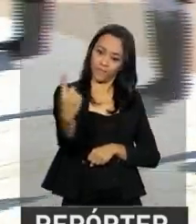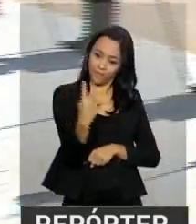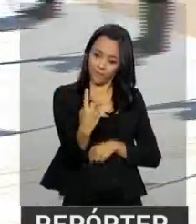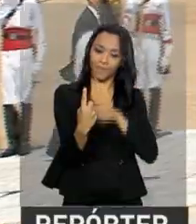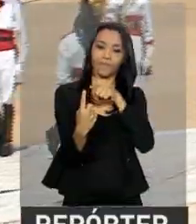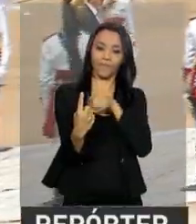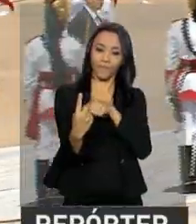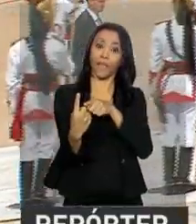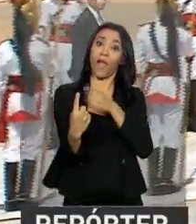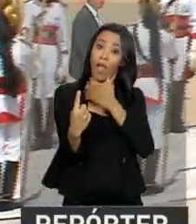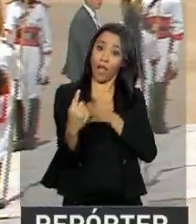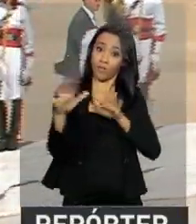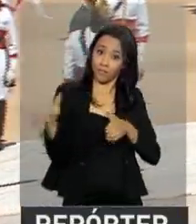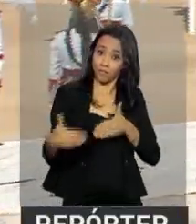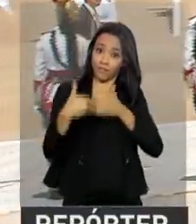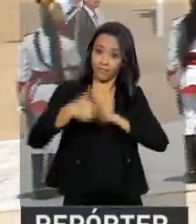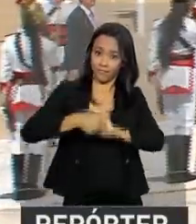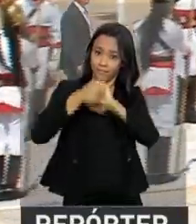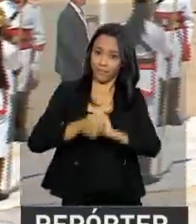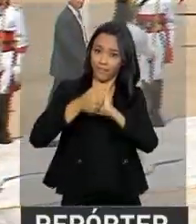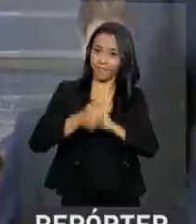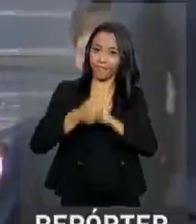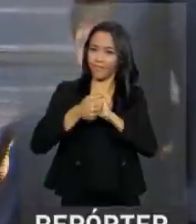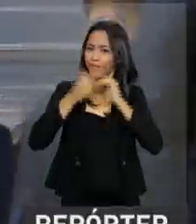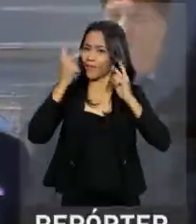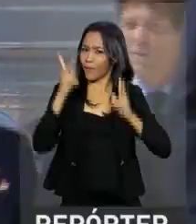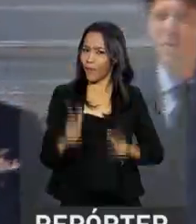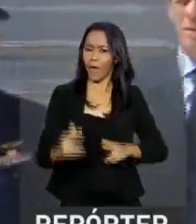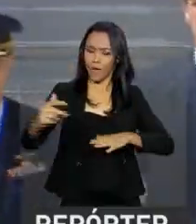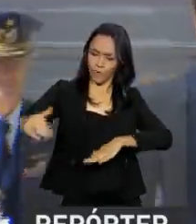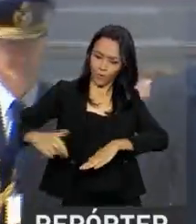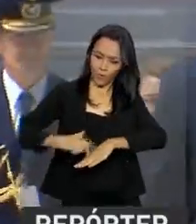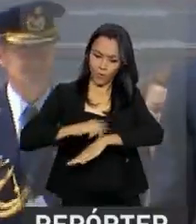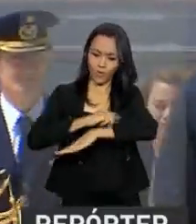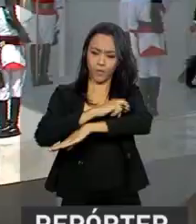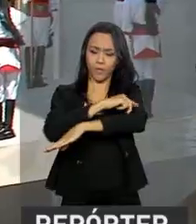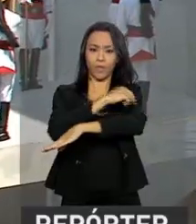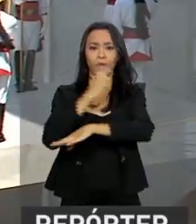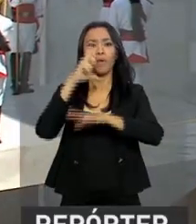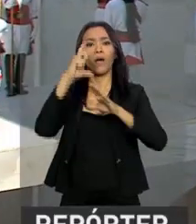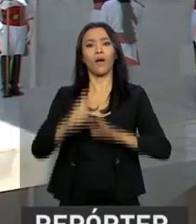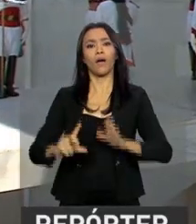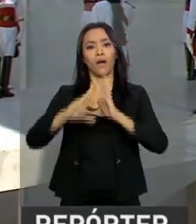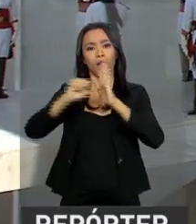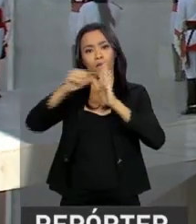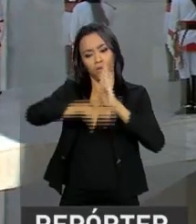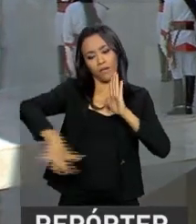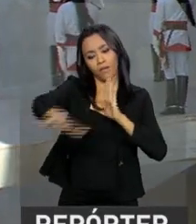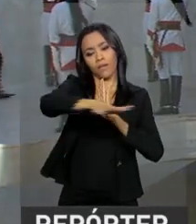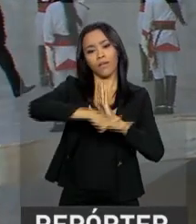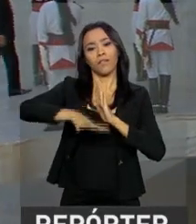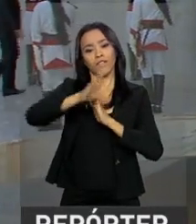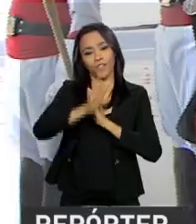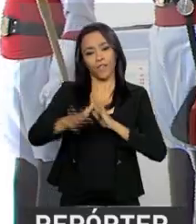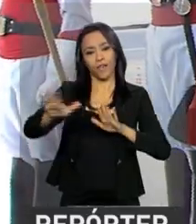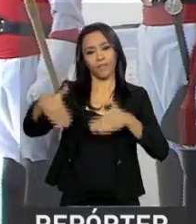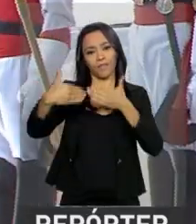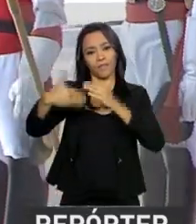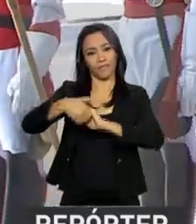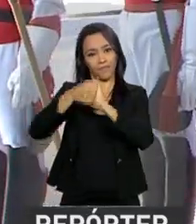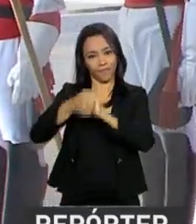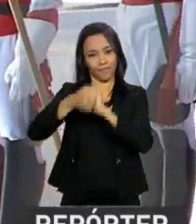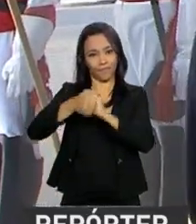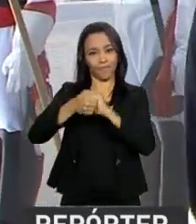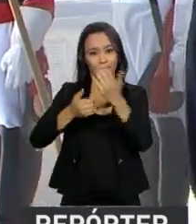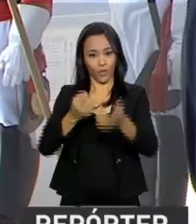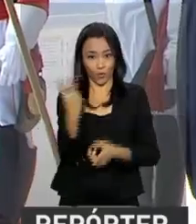português foi recepcionado também no mesmo formato subiu a rampa do Palácio do Planalto Foi recebido pelo presidente Michel temmer os